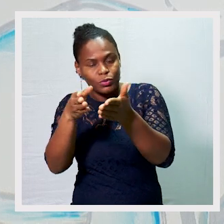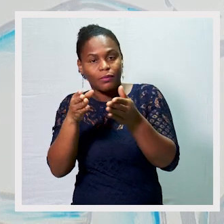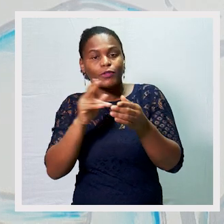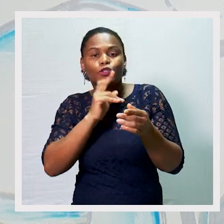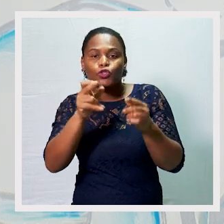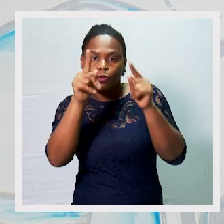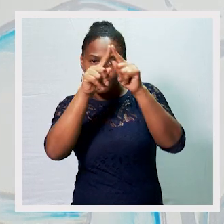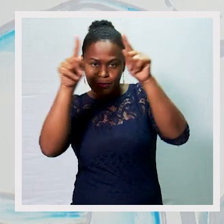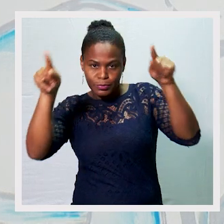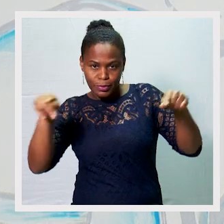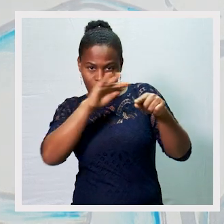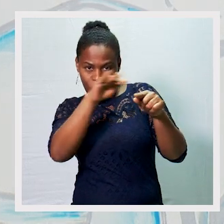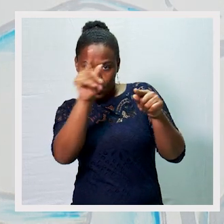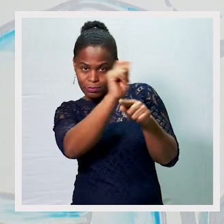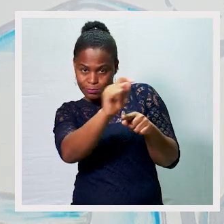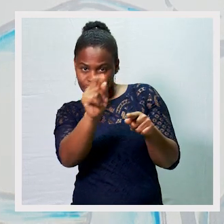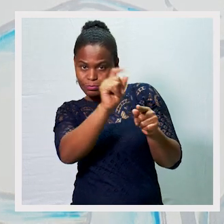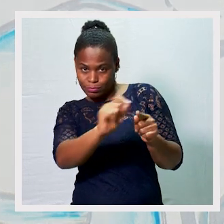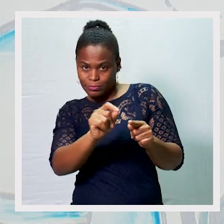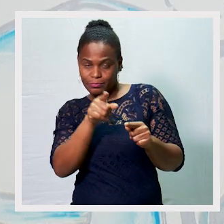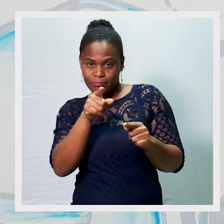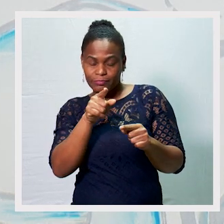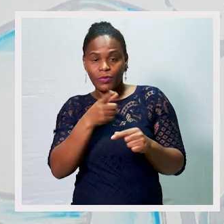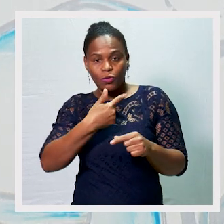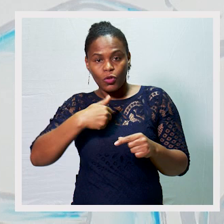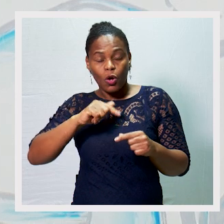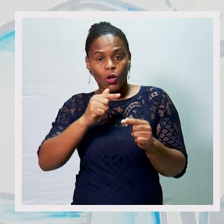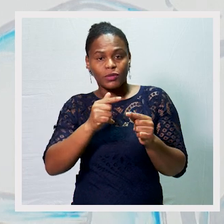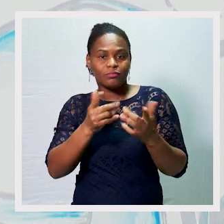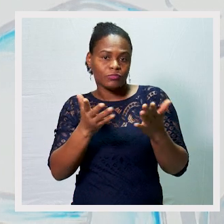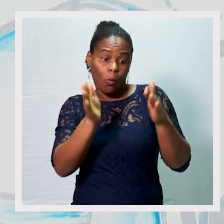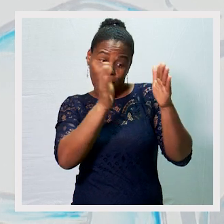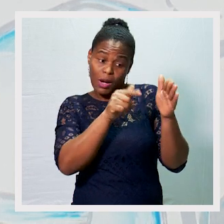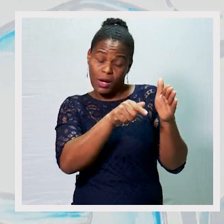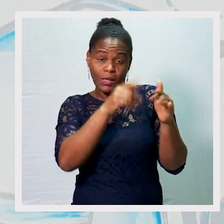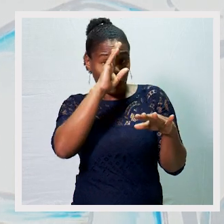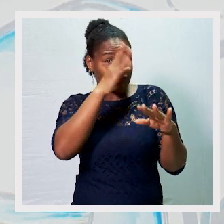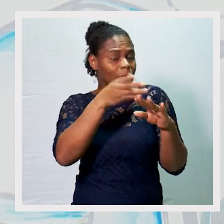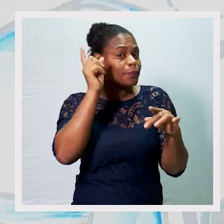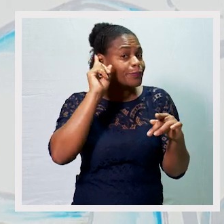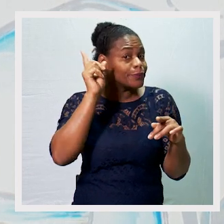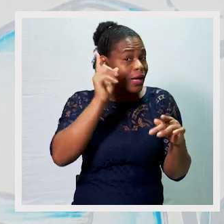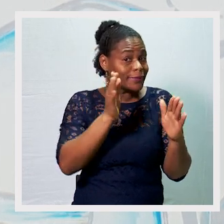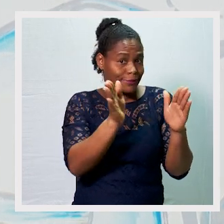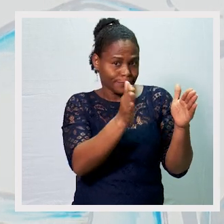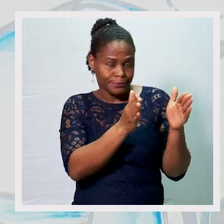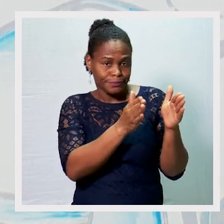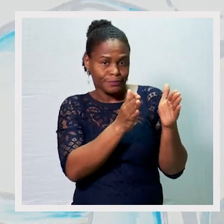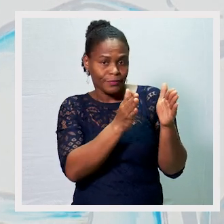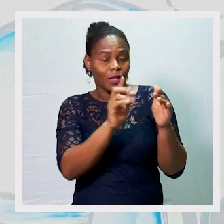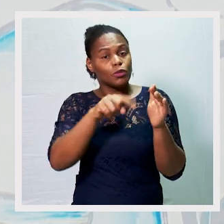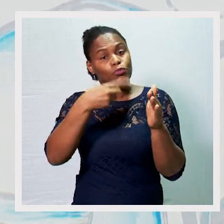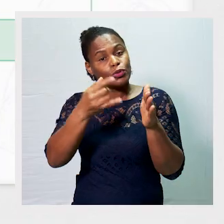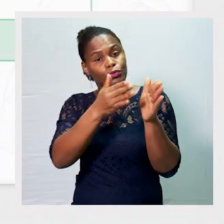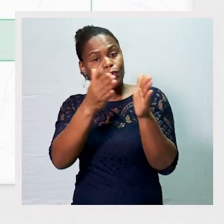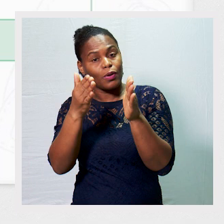que vos ajudassem a resolver isto. Como podem ver, nós temos deste lado acontecimentos